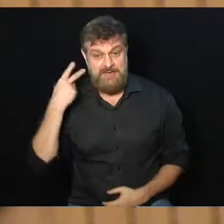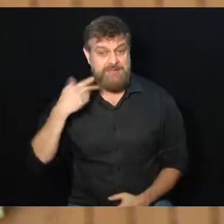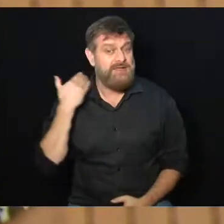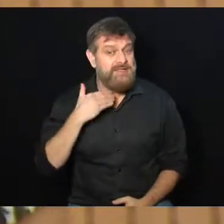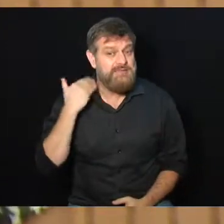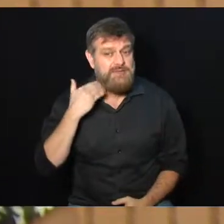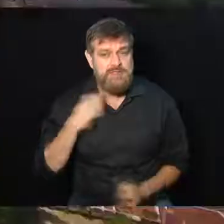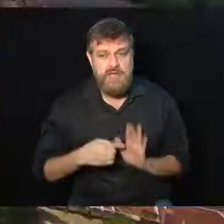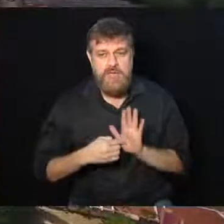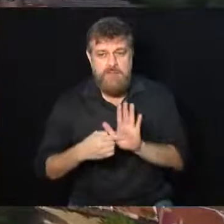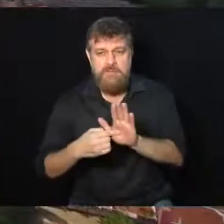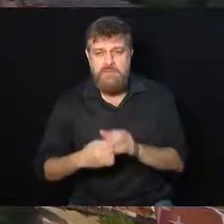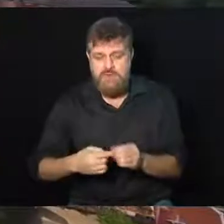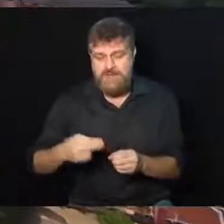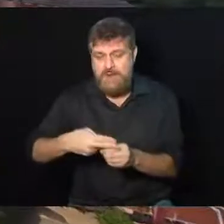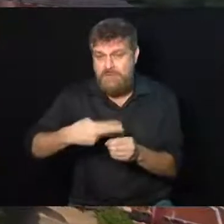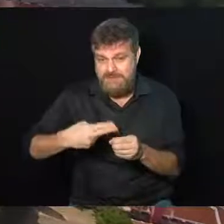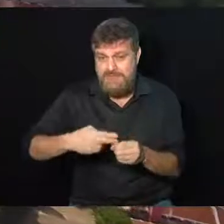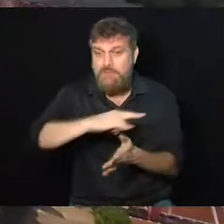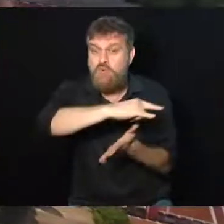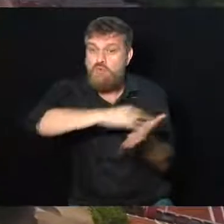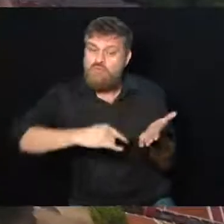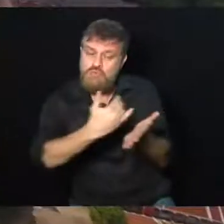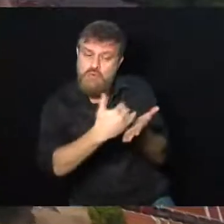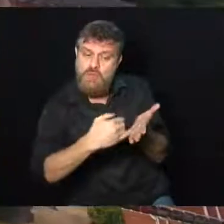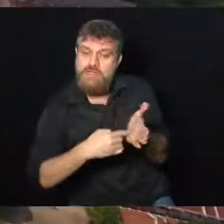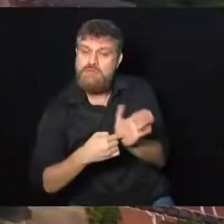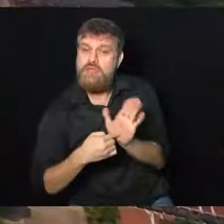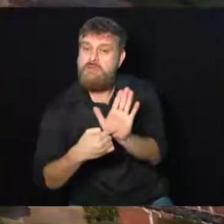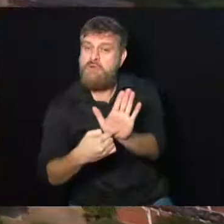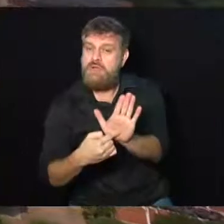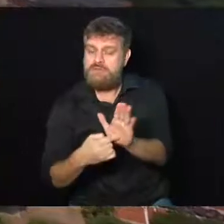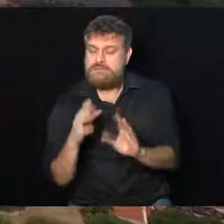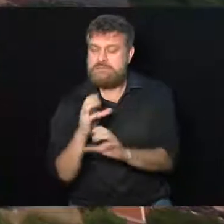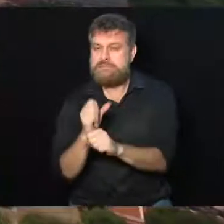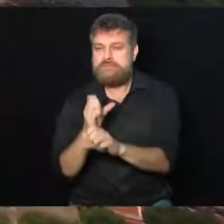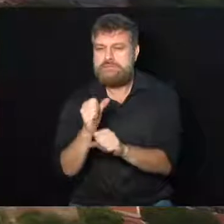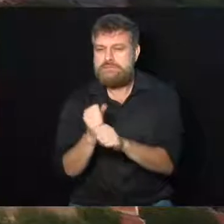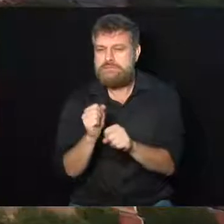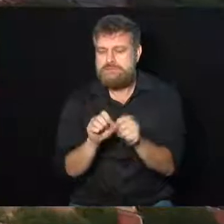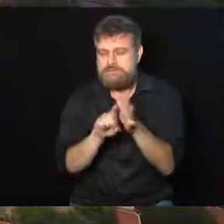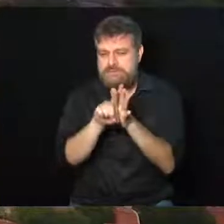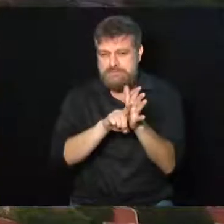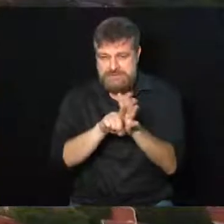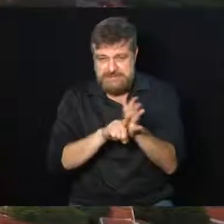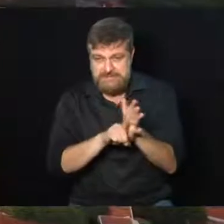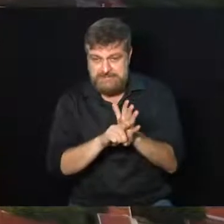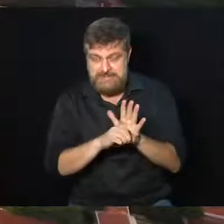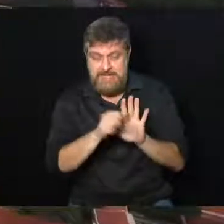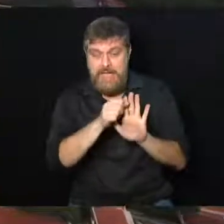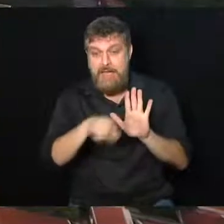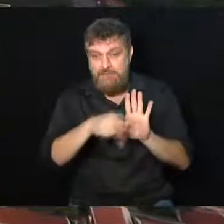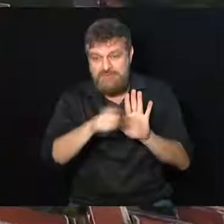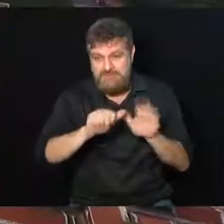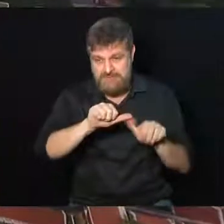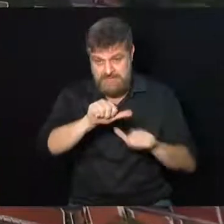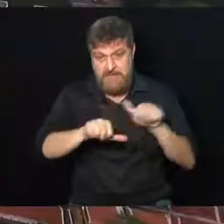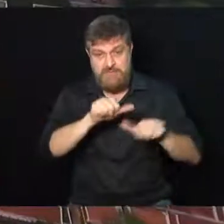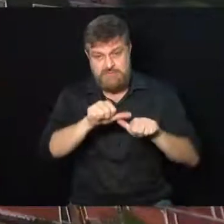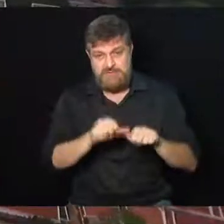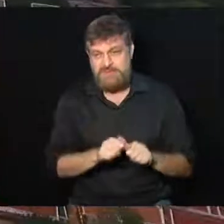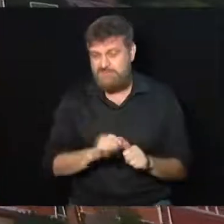nota técnica da Unicamp que aponta que os cálculos utilizados para o projeto da reforma da Previdência